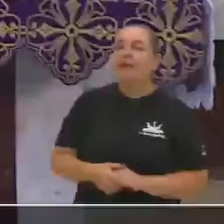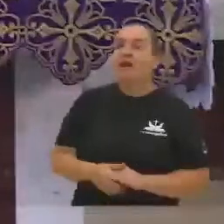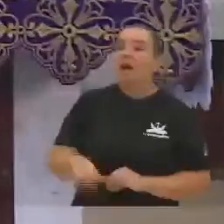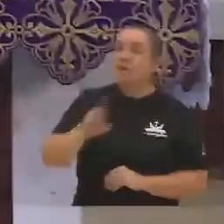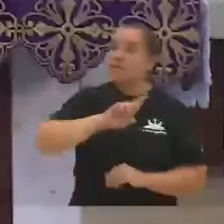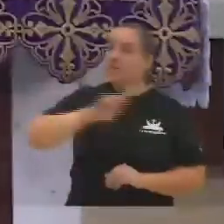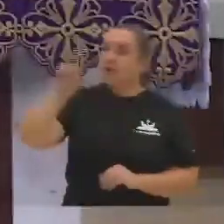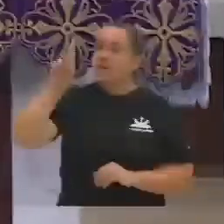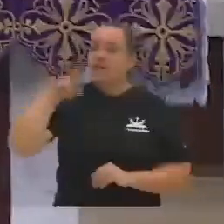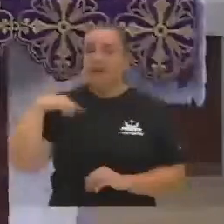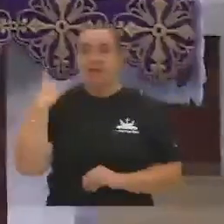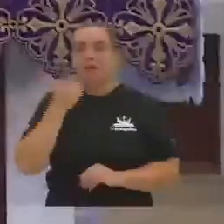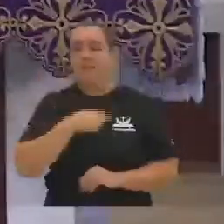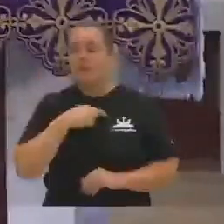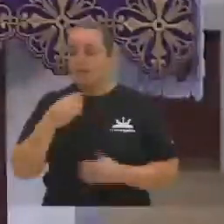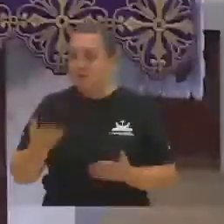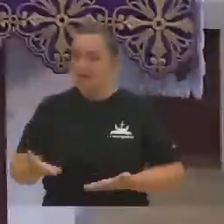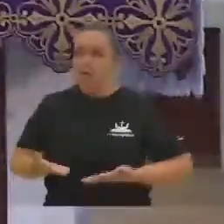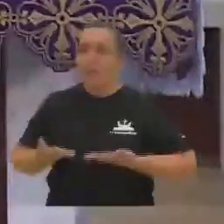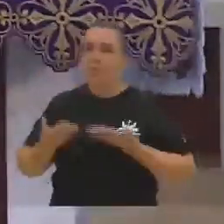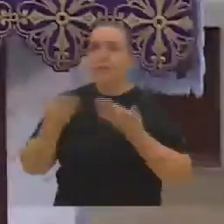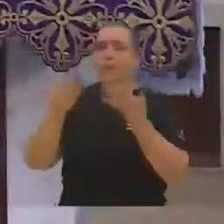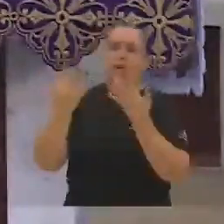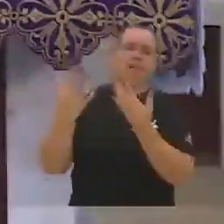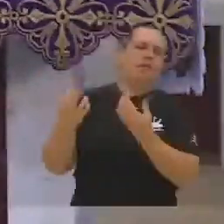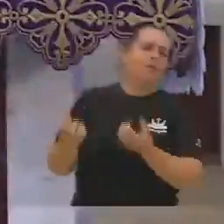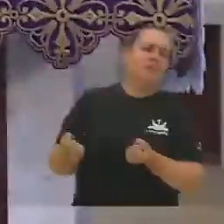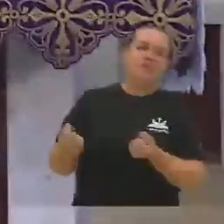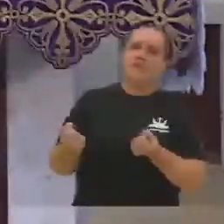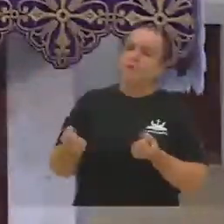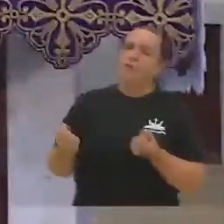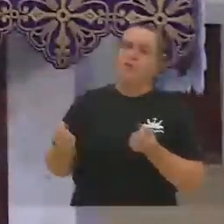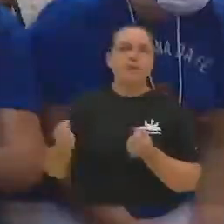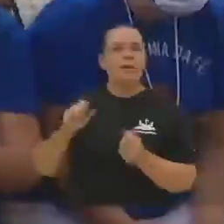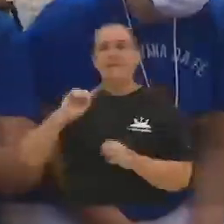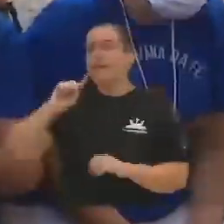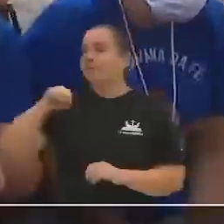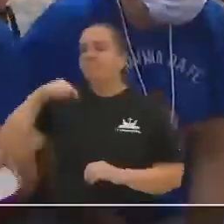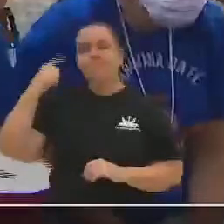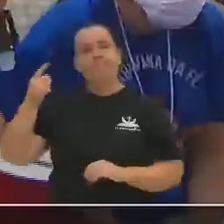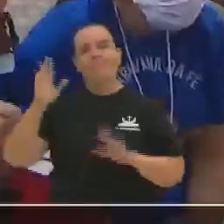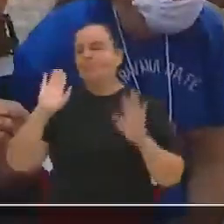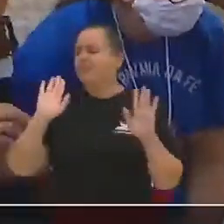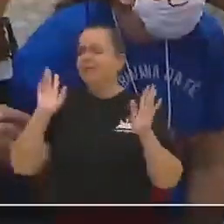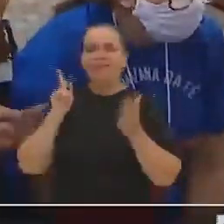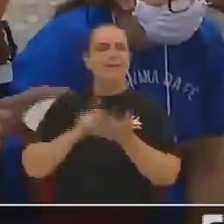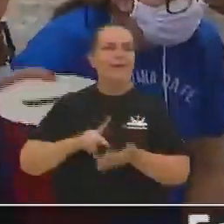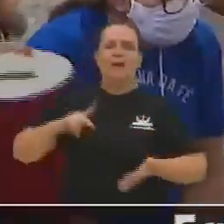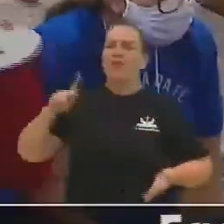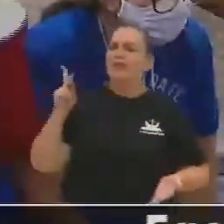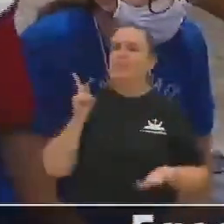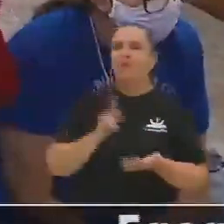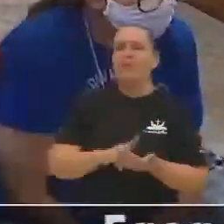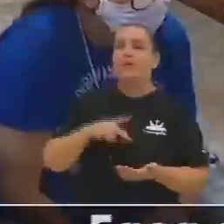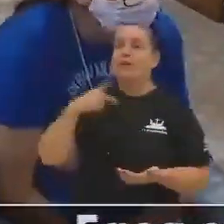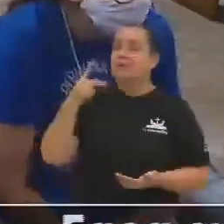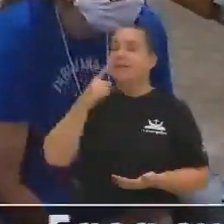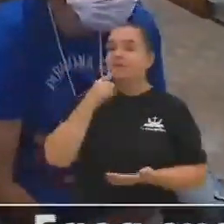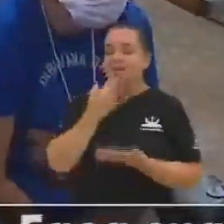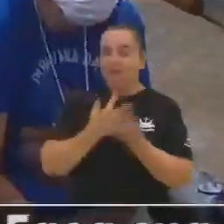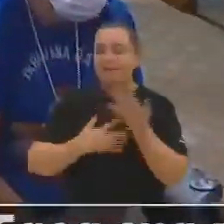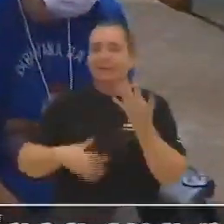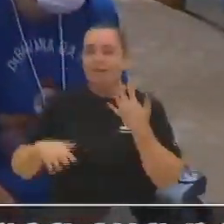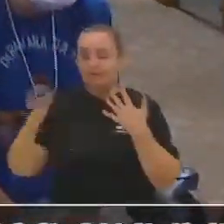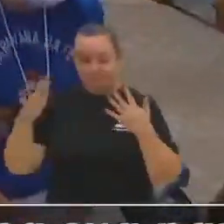ser. Aceita, Senhor, a nossa oferta, que será depois